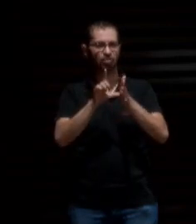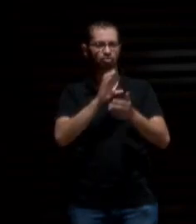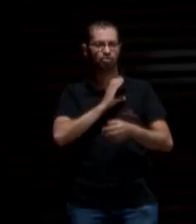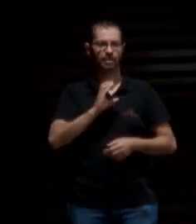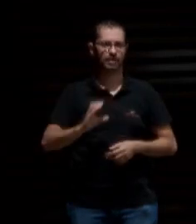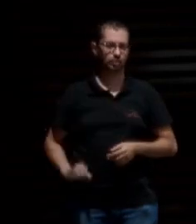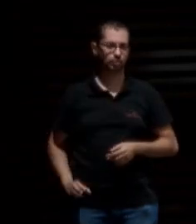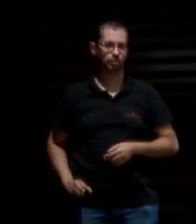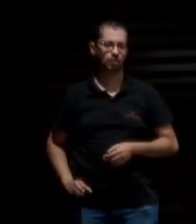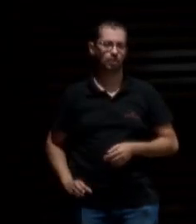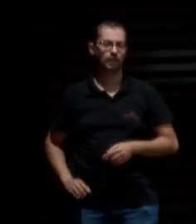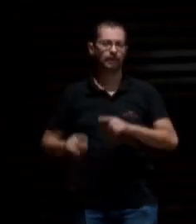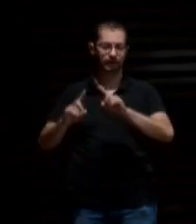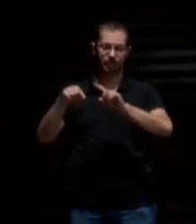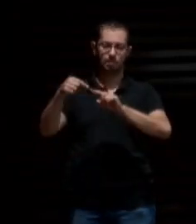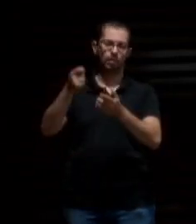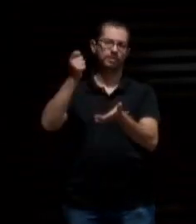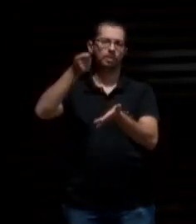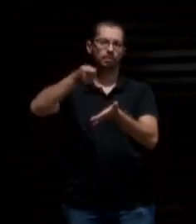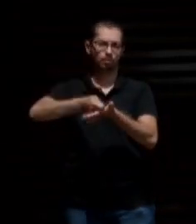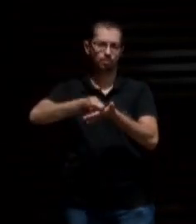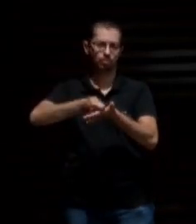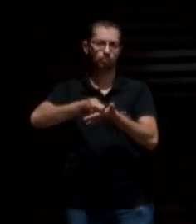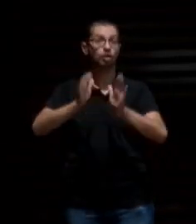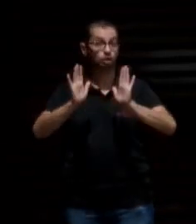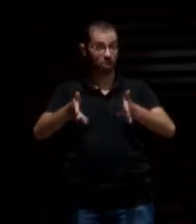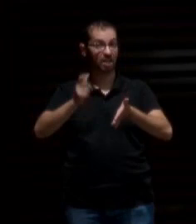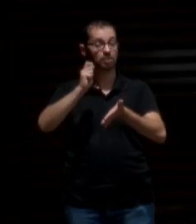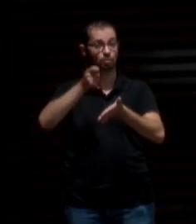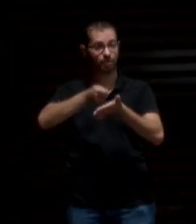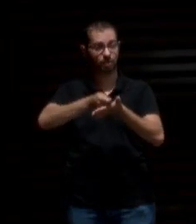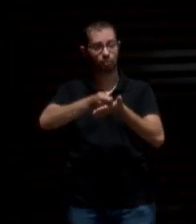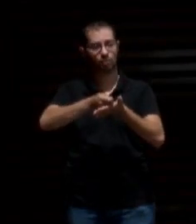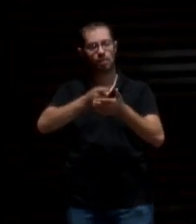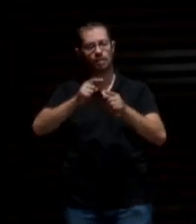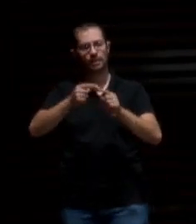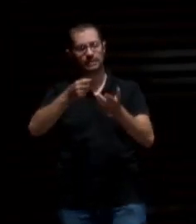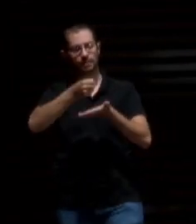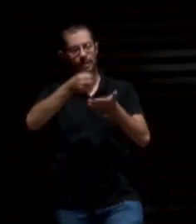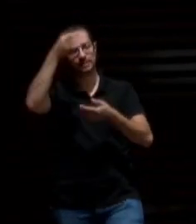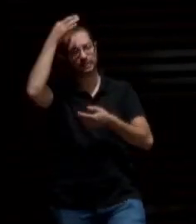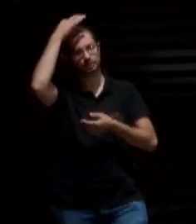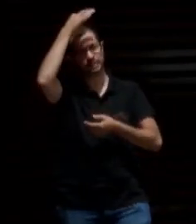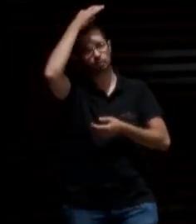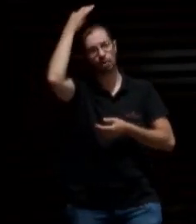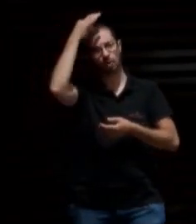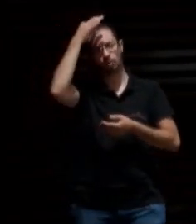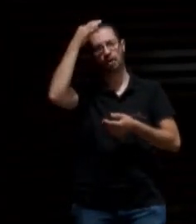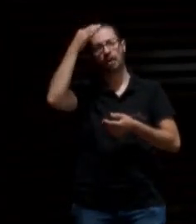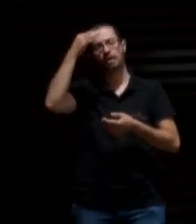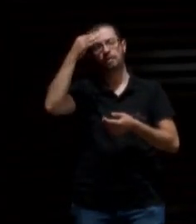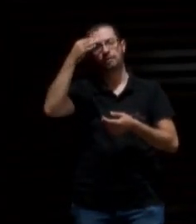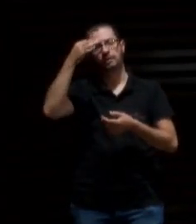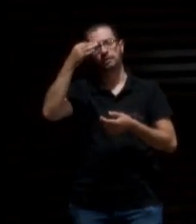no ano 722. Tá? É uma profecia que já se cumpriu, mas os princípios espirituais eles se aplicam a nós e eles vão se aplicar até o final